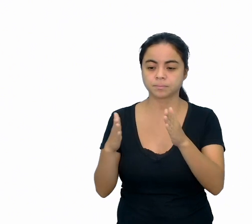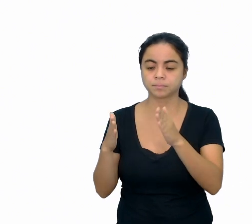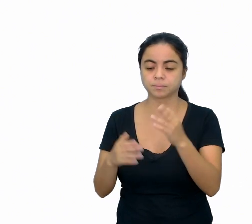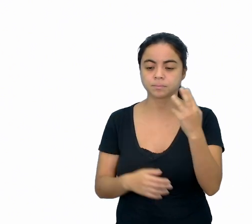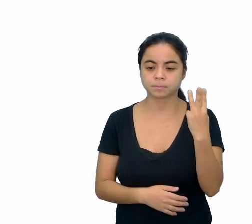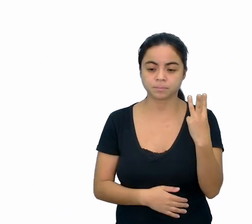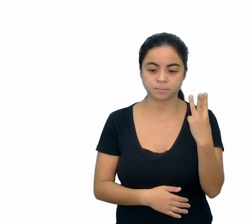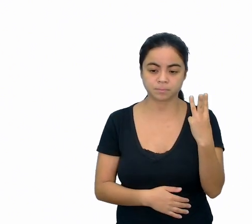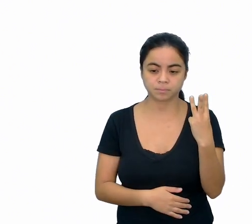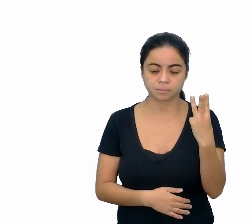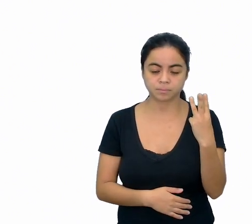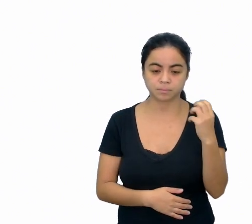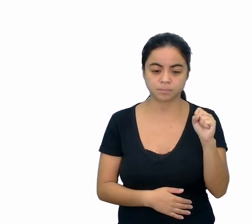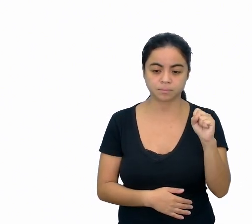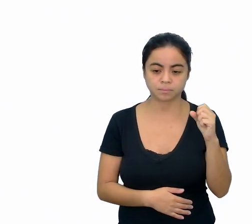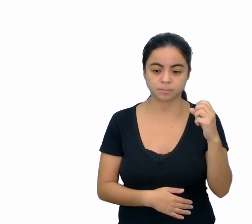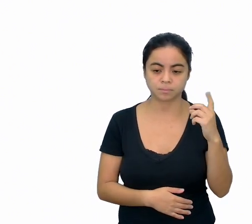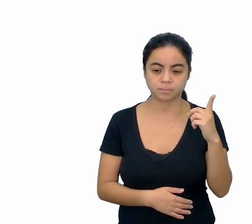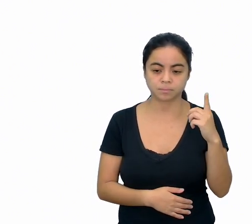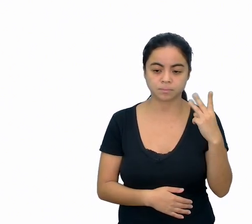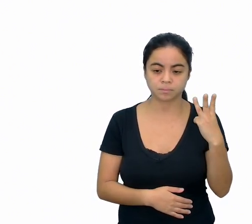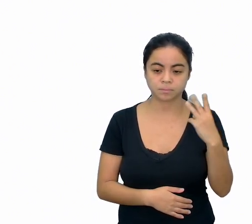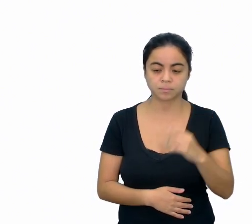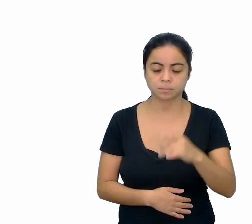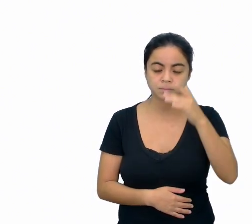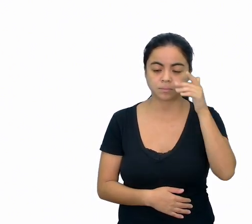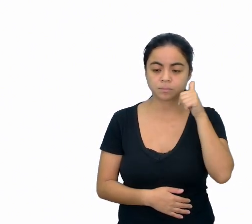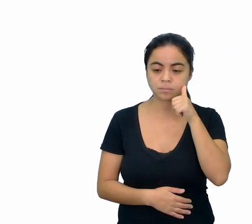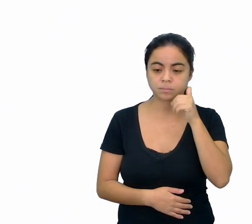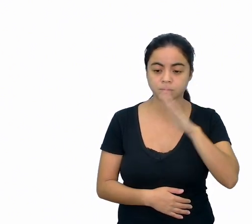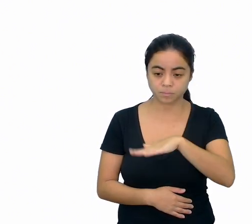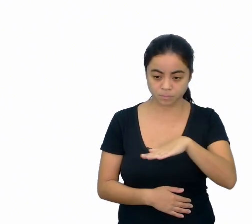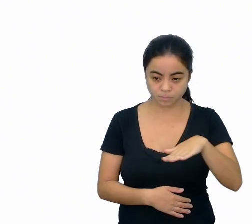3, as crianças, além de terem contato com a leitura de